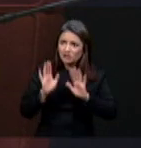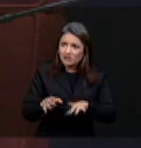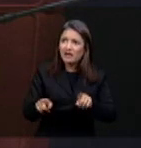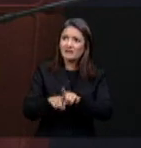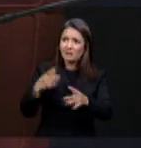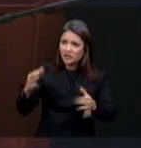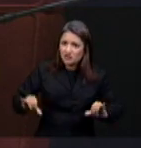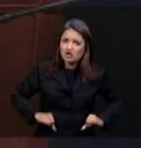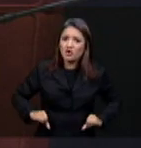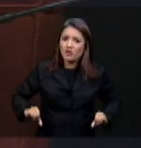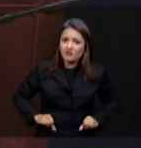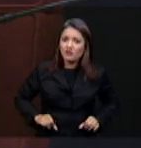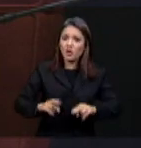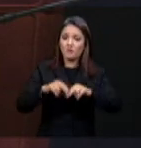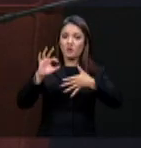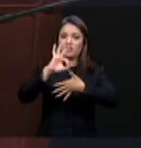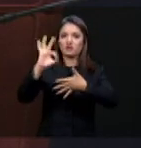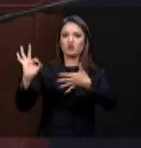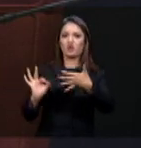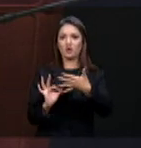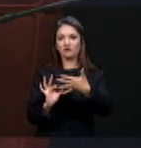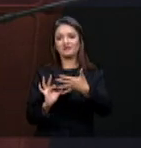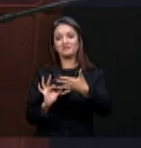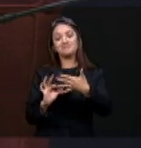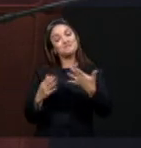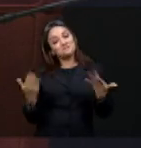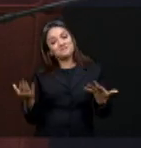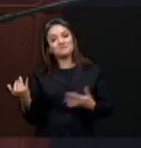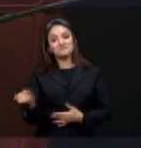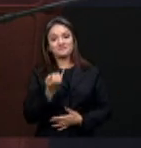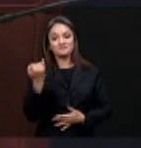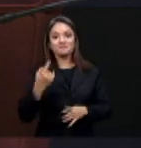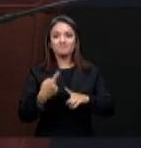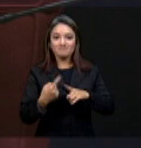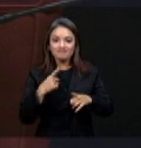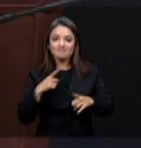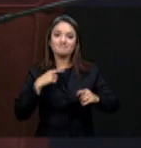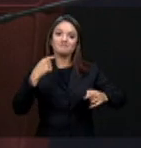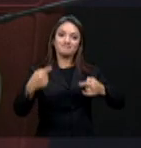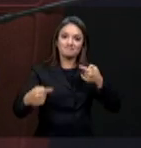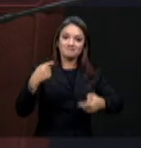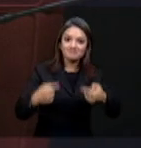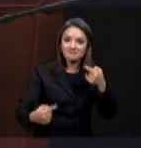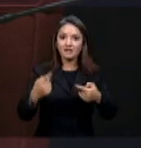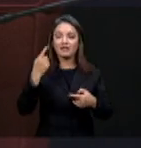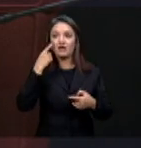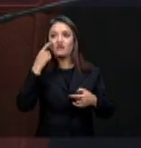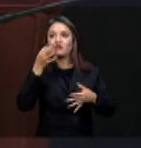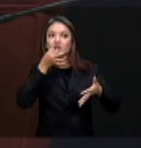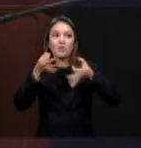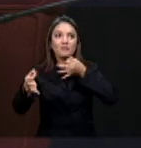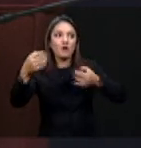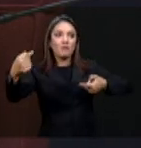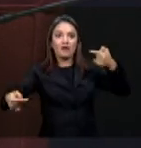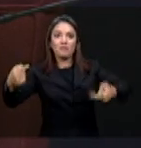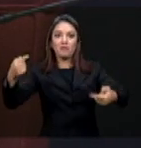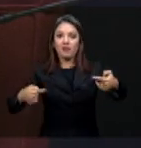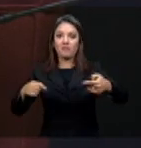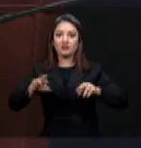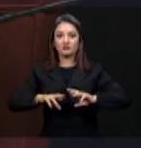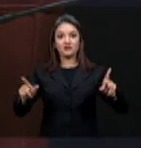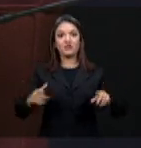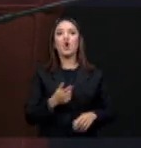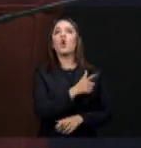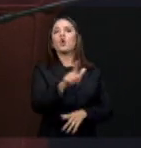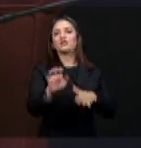programa mas é muito importante apanhar né porque quando você a conhecia essa debatendo você tá vendo os diferentes lados e outras empresas já